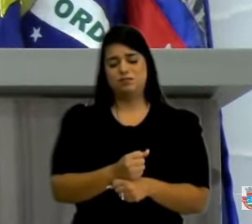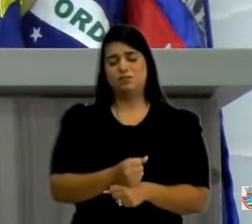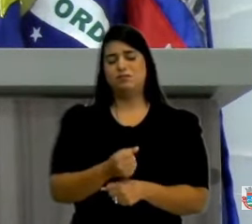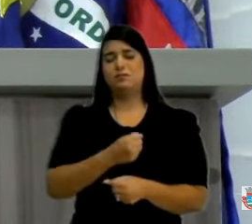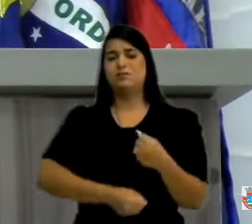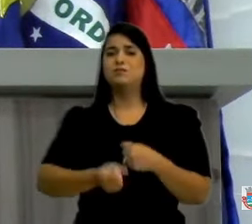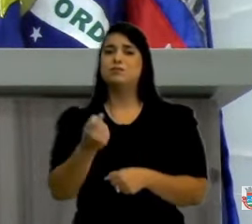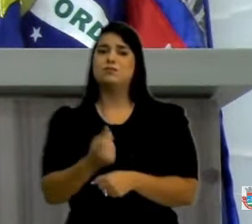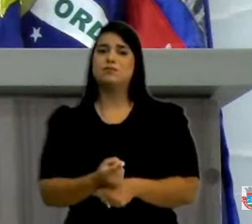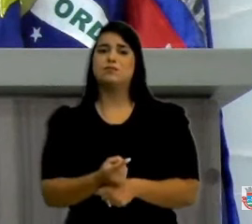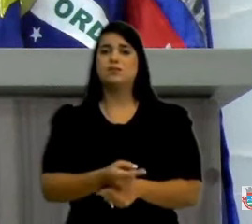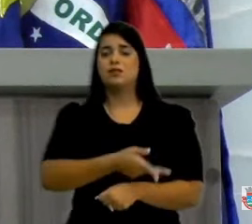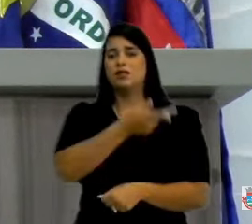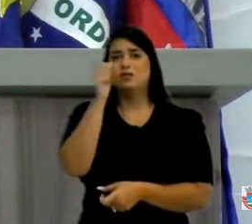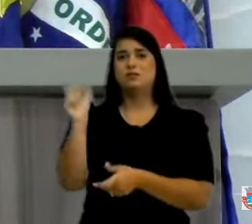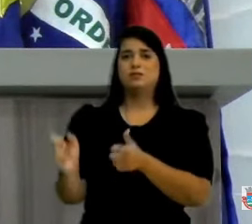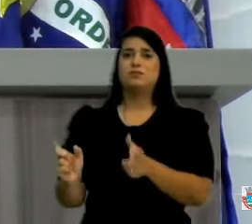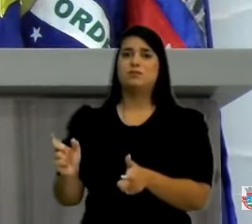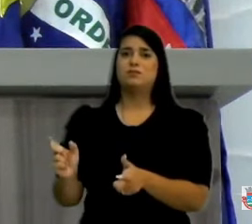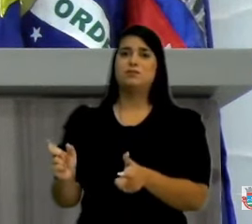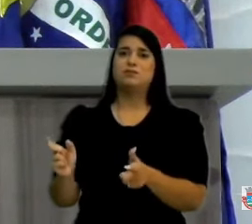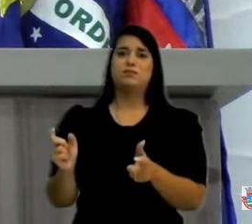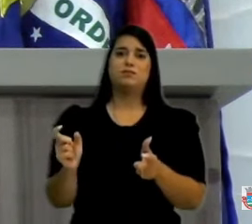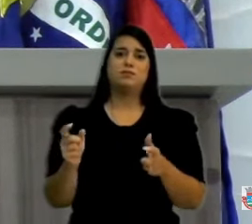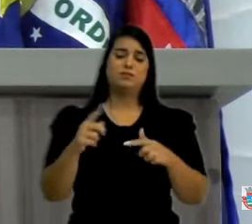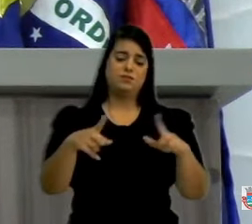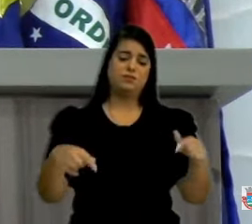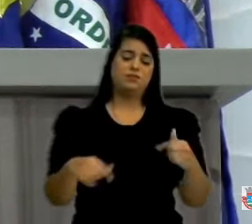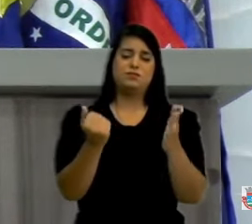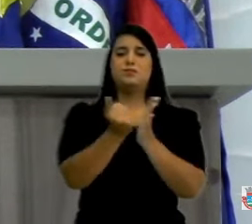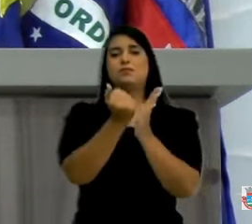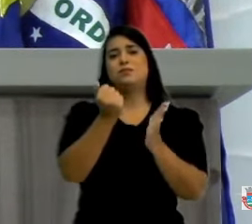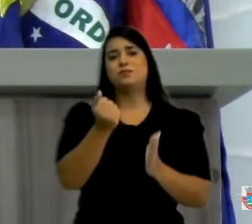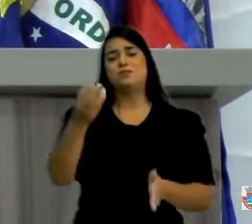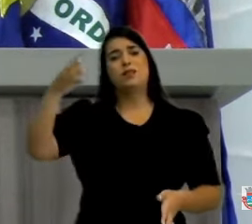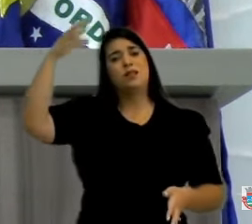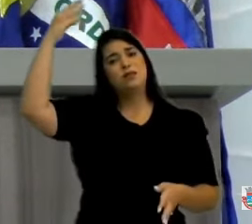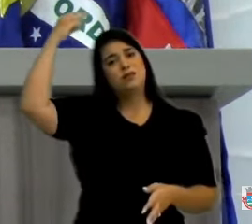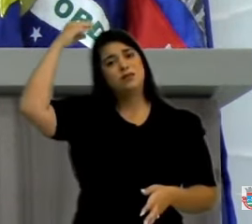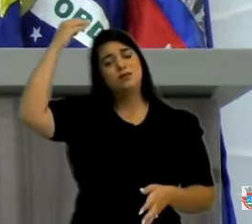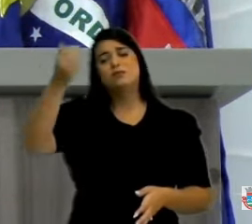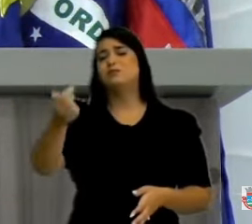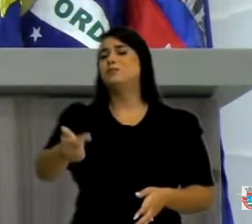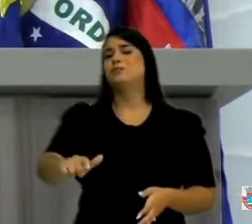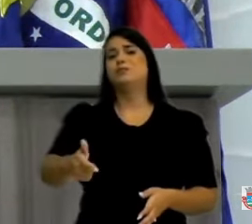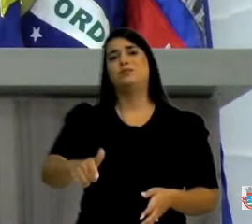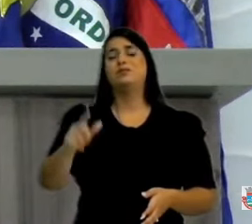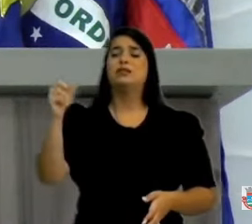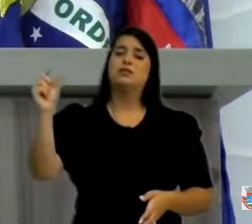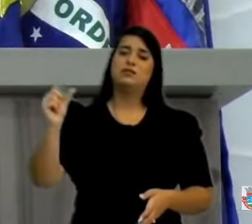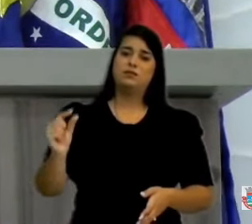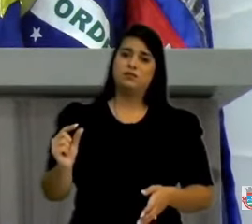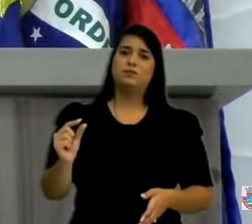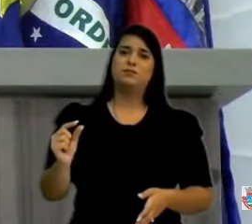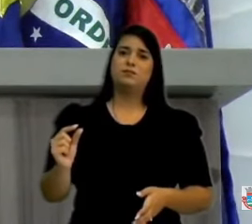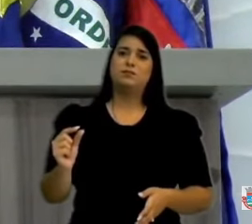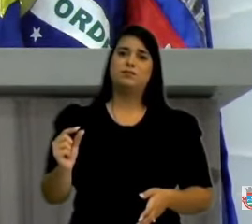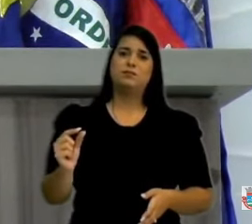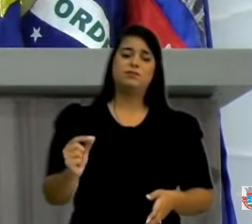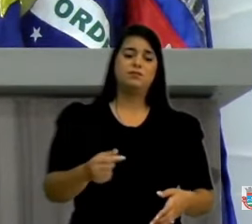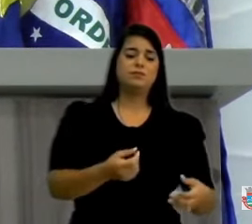as meninas aqui da central não têm culpa nenhuma, porque a demanda, além de ser grande, diminuiu as vagas